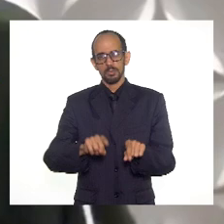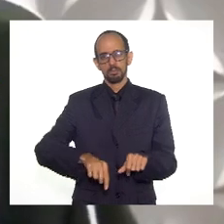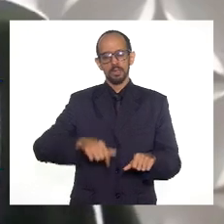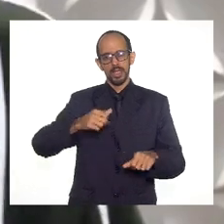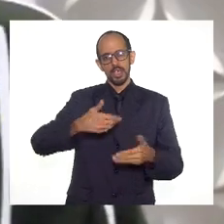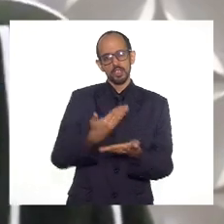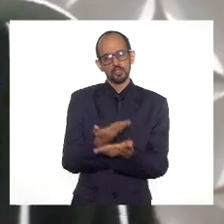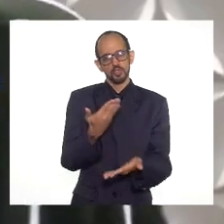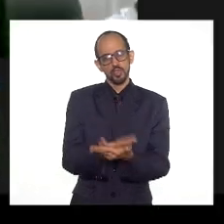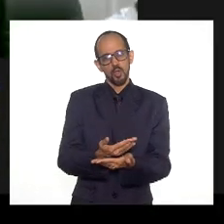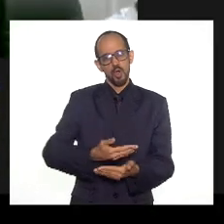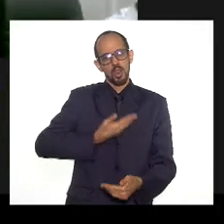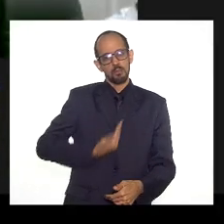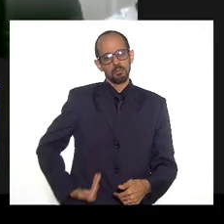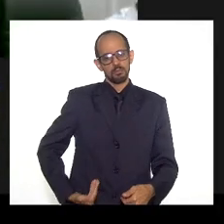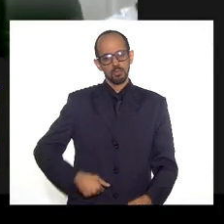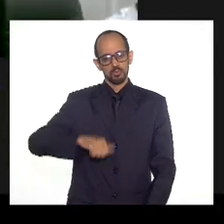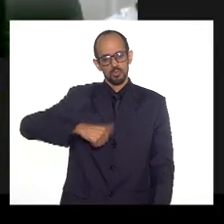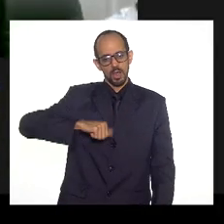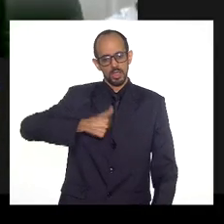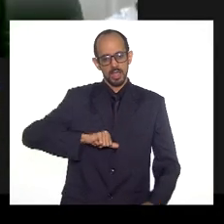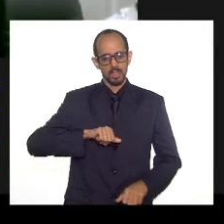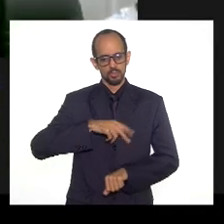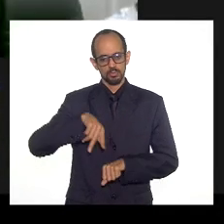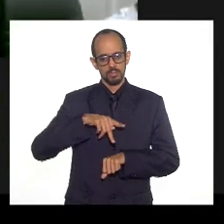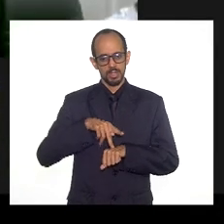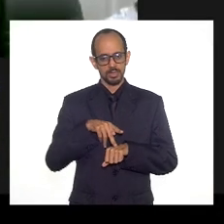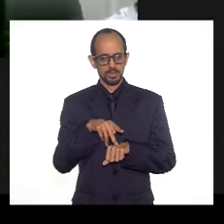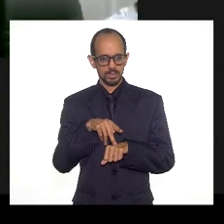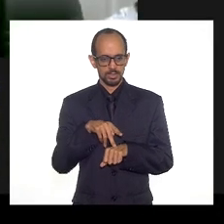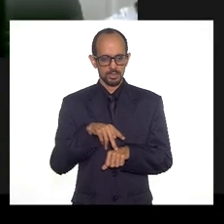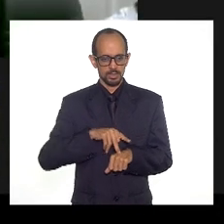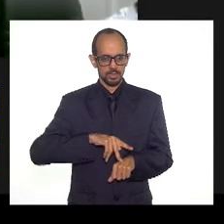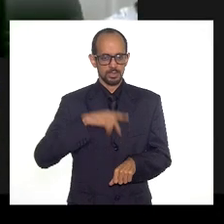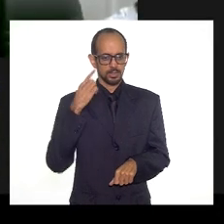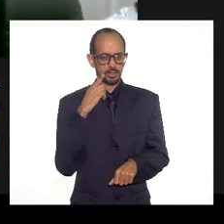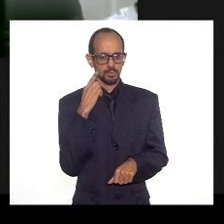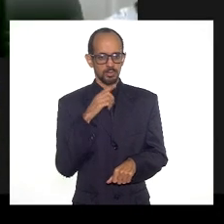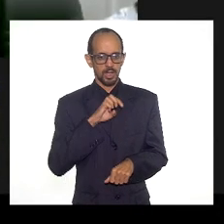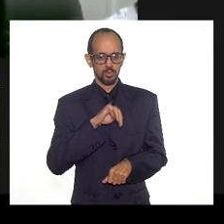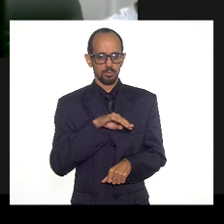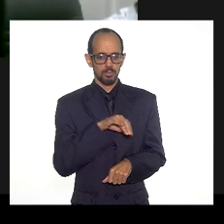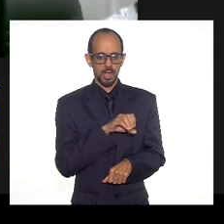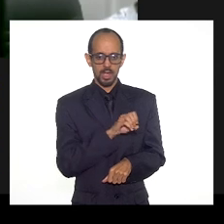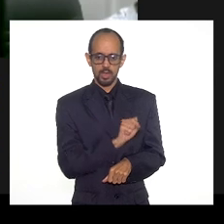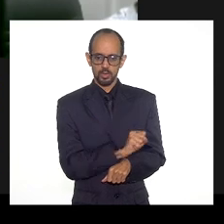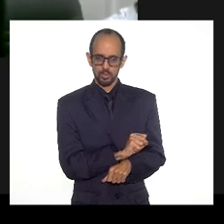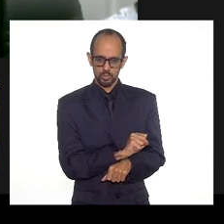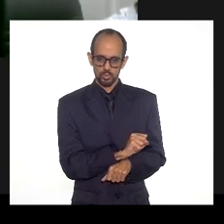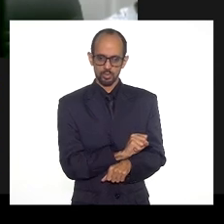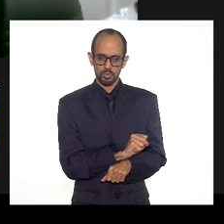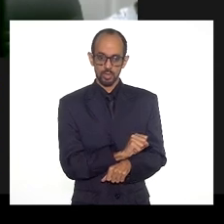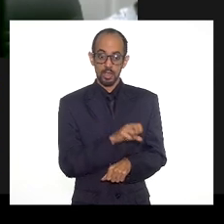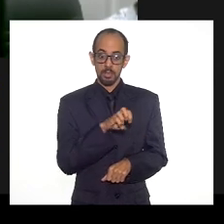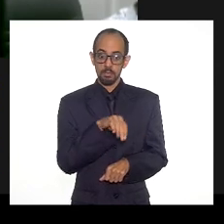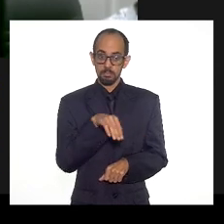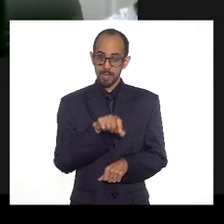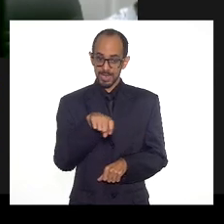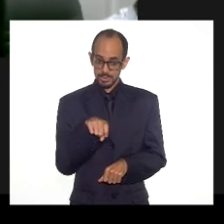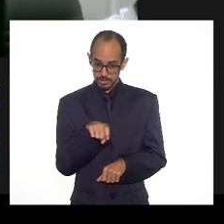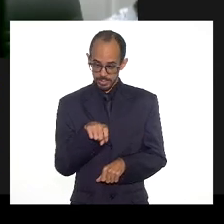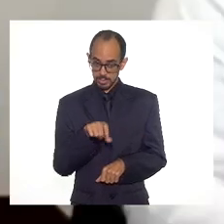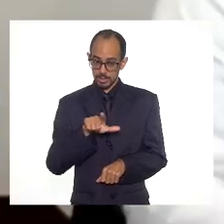nesse país. Obrigado. Obrigado, deputada Marta. Deputado Max Lemos. Deputado Max Lemos